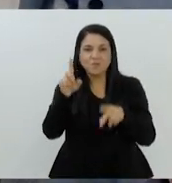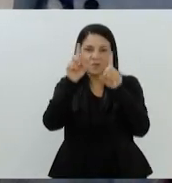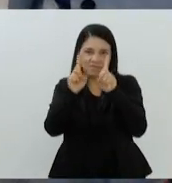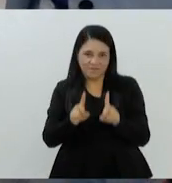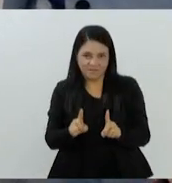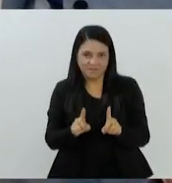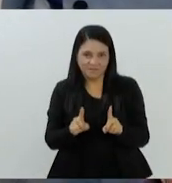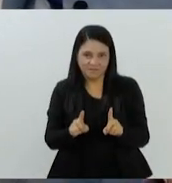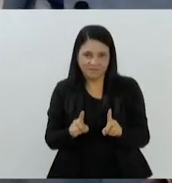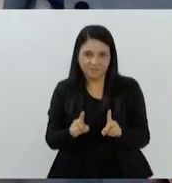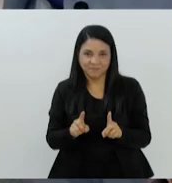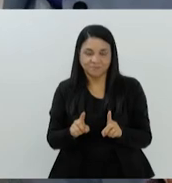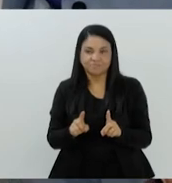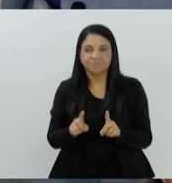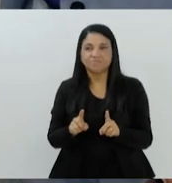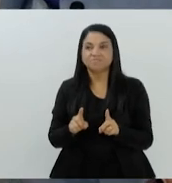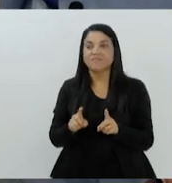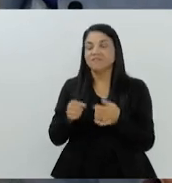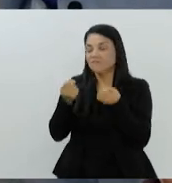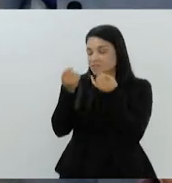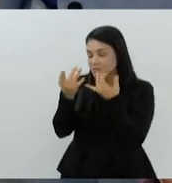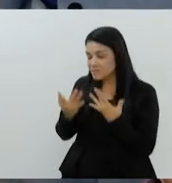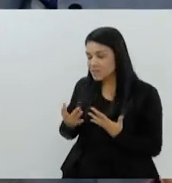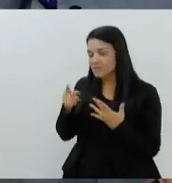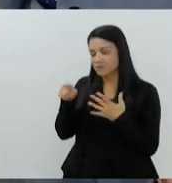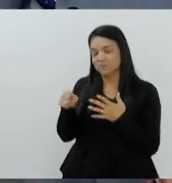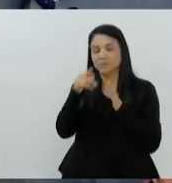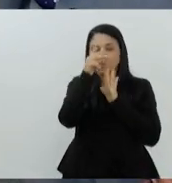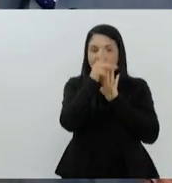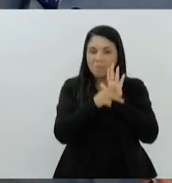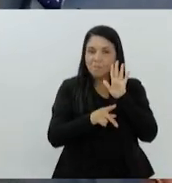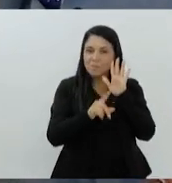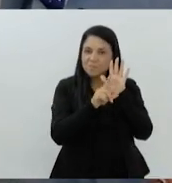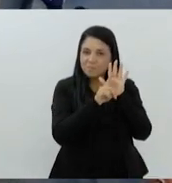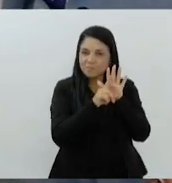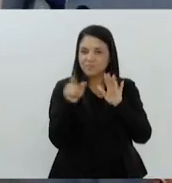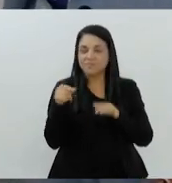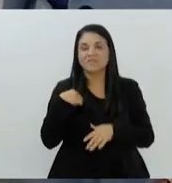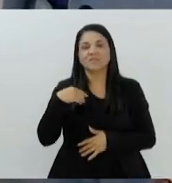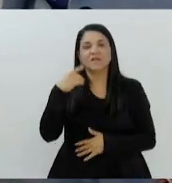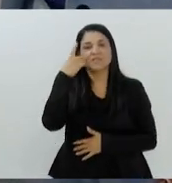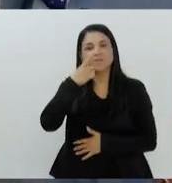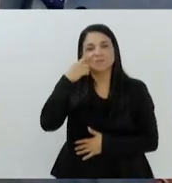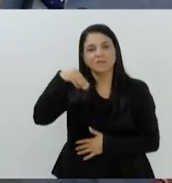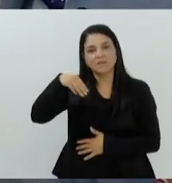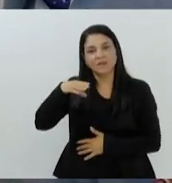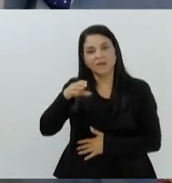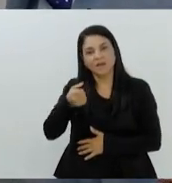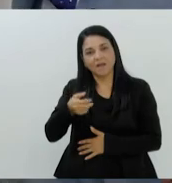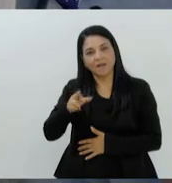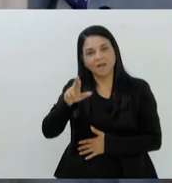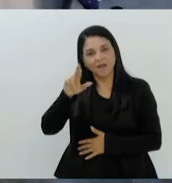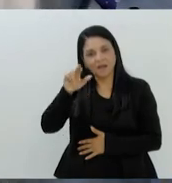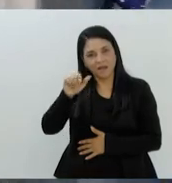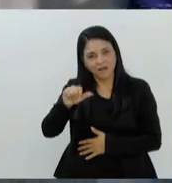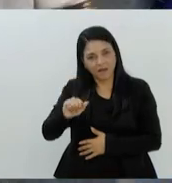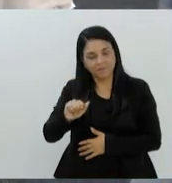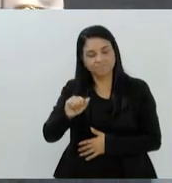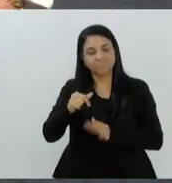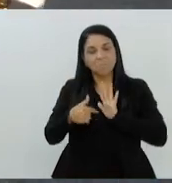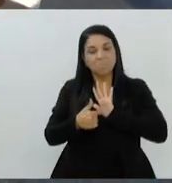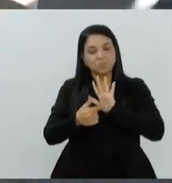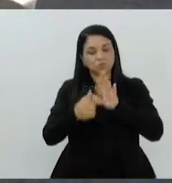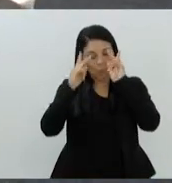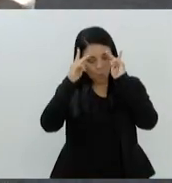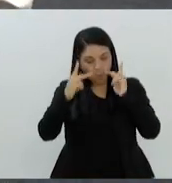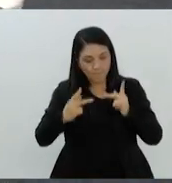bem do projeto da deputada Carla Machado, que mais uma vez demonstrou o seu humanismo e a sua sensibilidade. Muitas